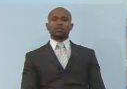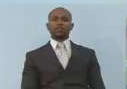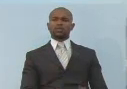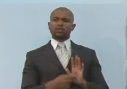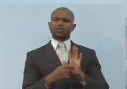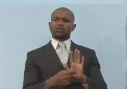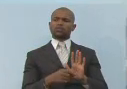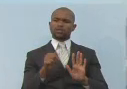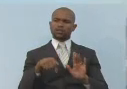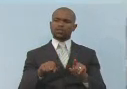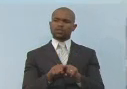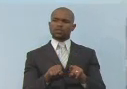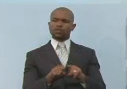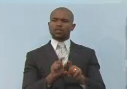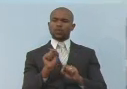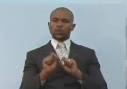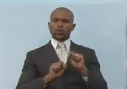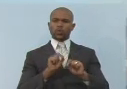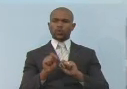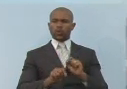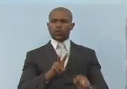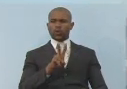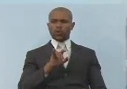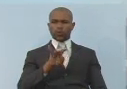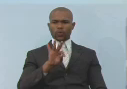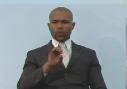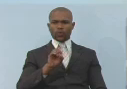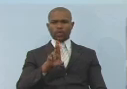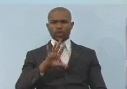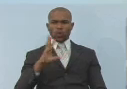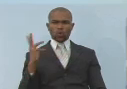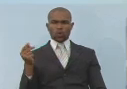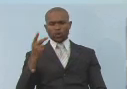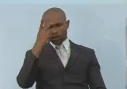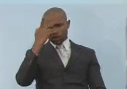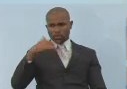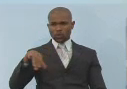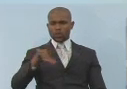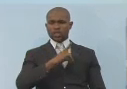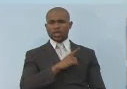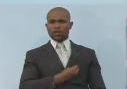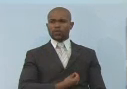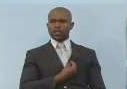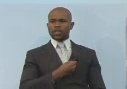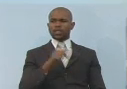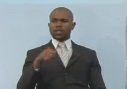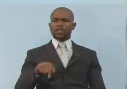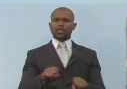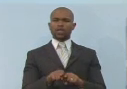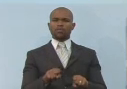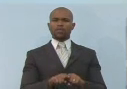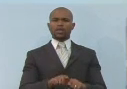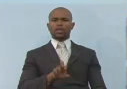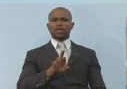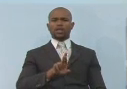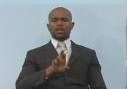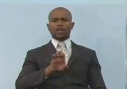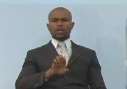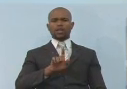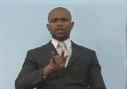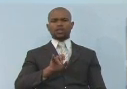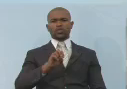registrado também para o Vitor e assim todos aqui, a questão, por exemplo, das regionais